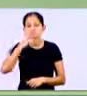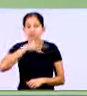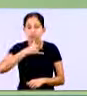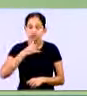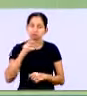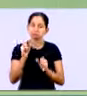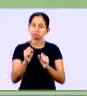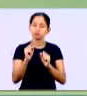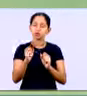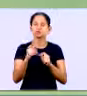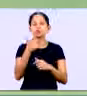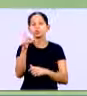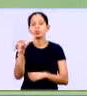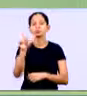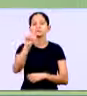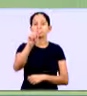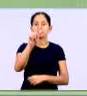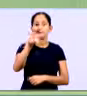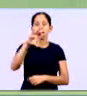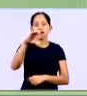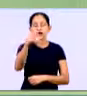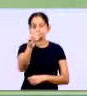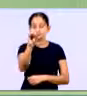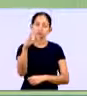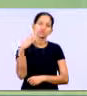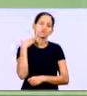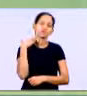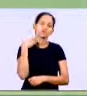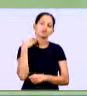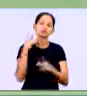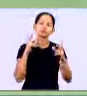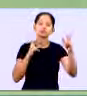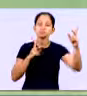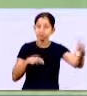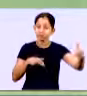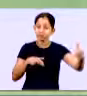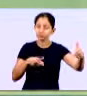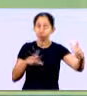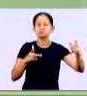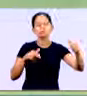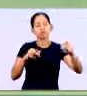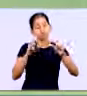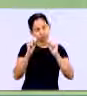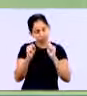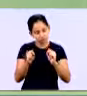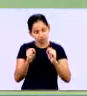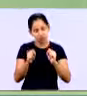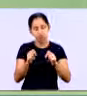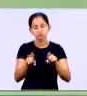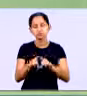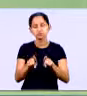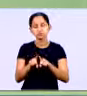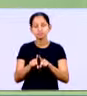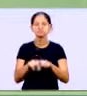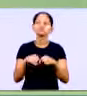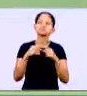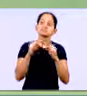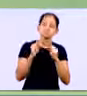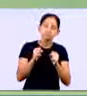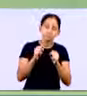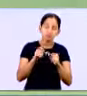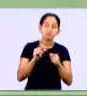maiores que trabalham com ações em bolsa, você pode colocar um lote de ações e aquele dinheiro vai entrar para dentro da empresa. A emissão de